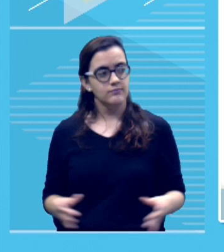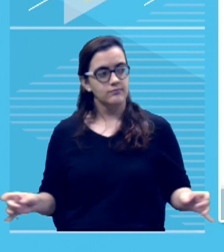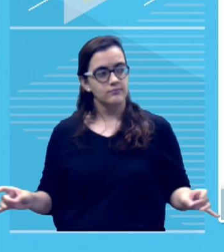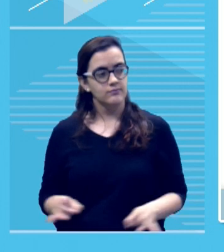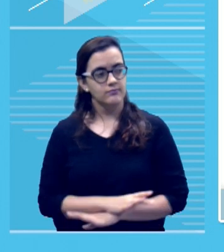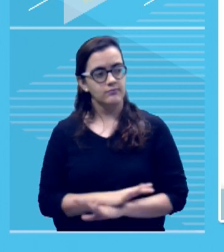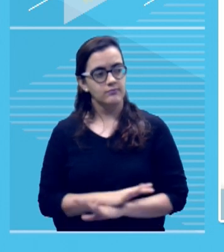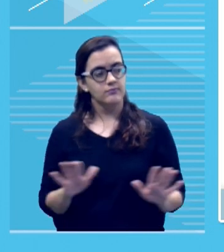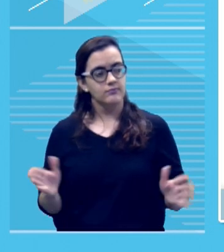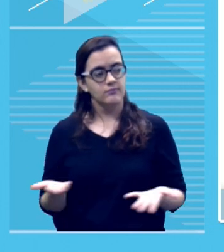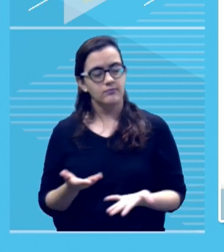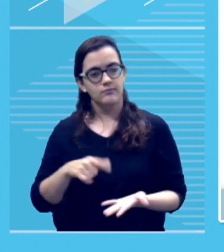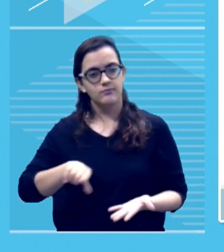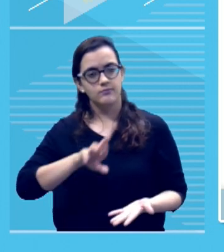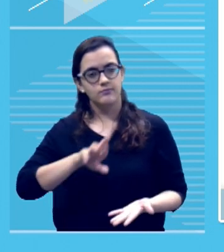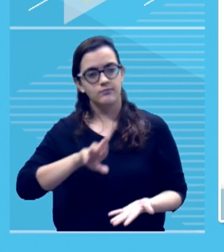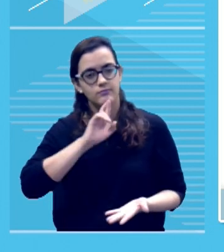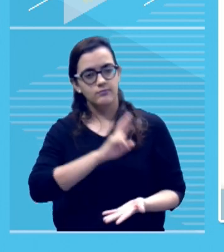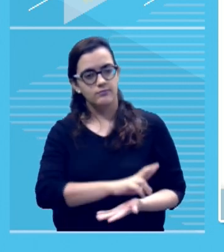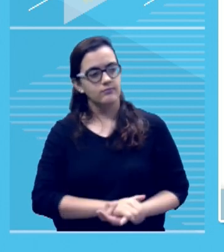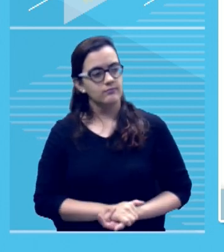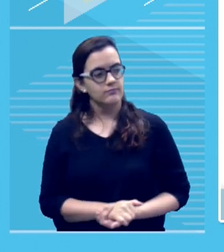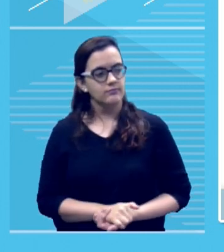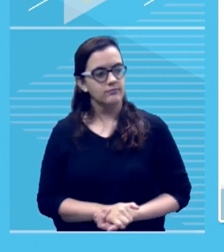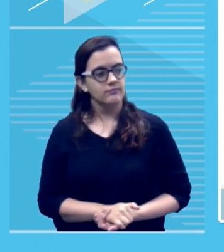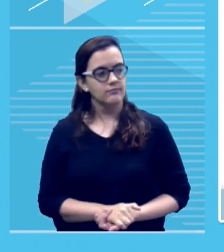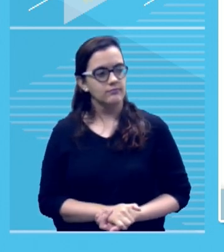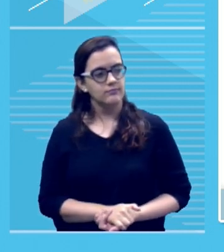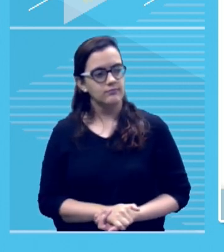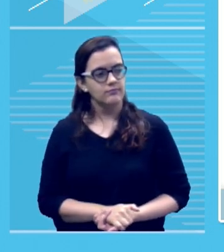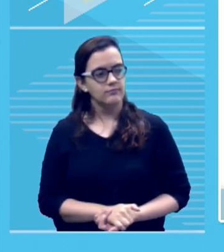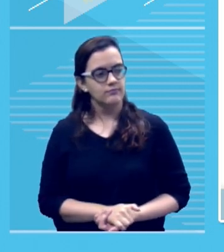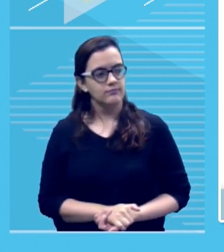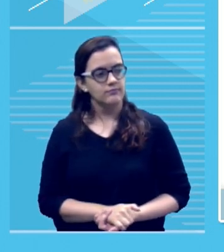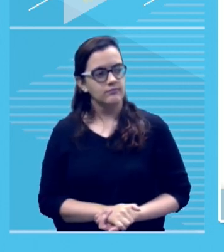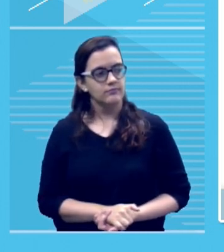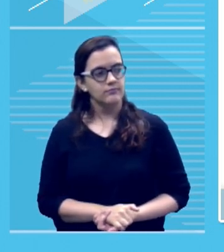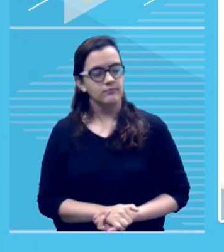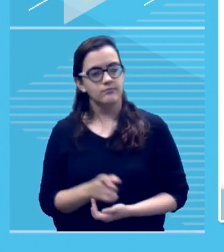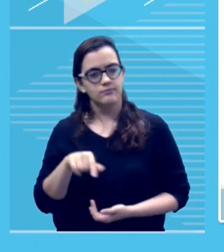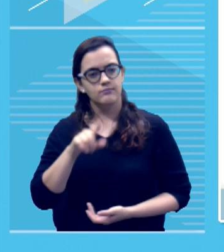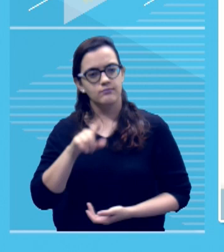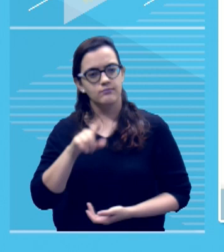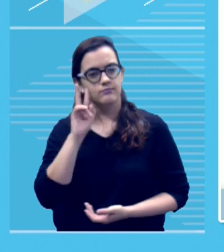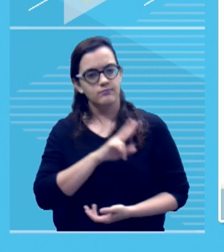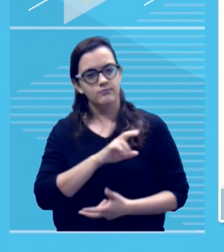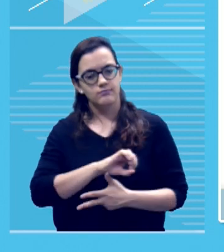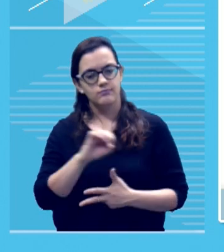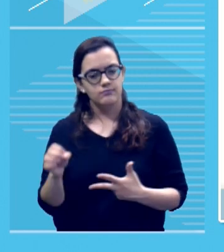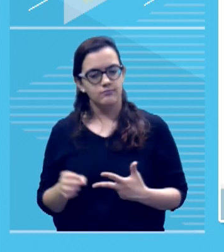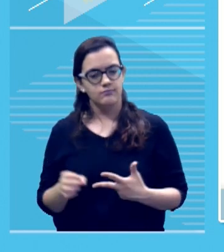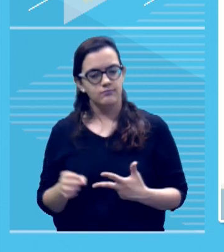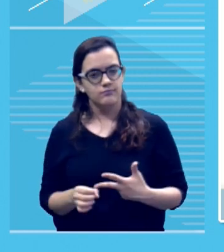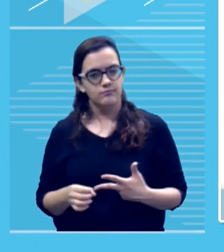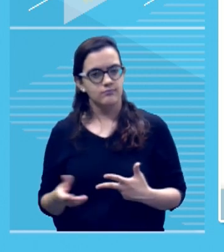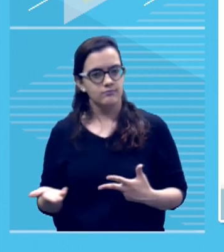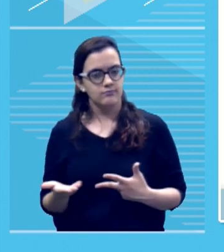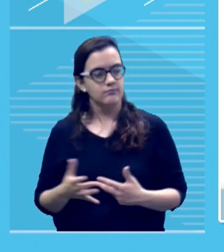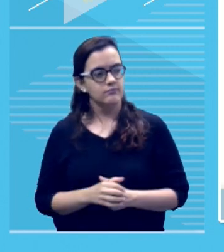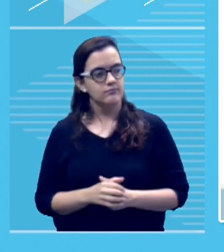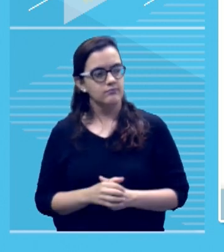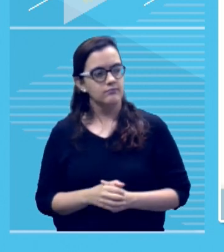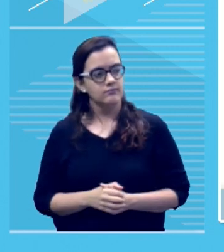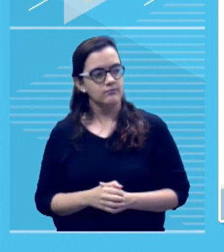Pronto, essa aqui é para você fazer. Vamos lá, ó. A questão do Enem, veja como é fácil essa questão do Enem, ó.